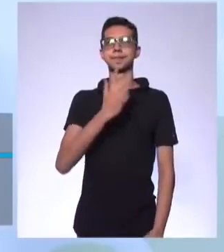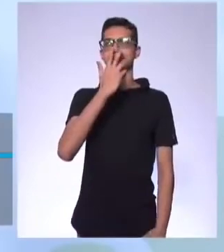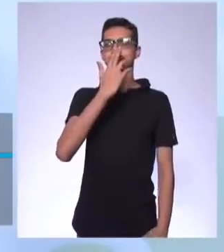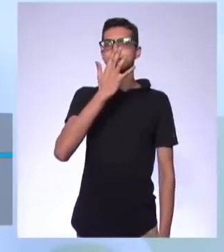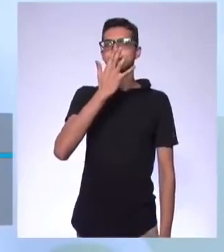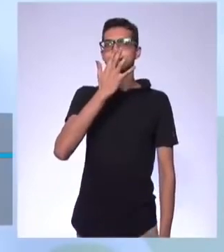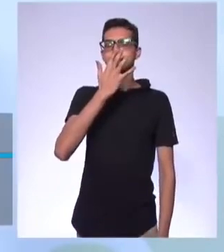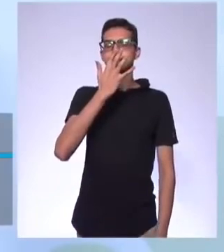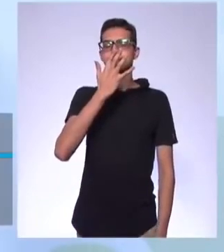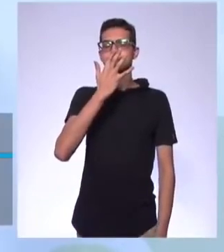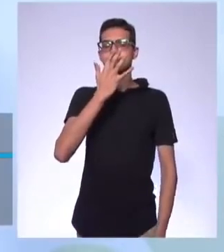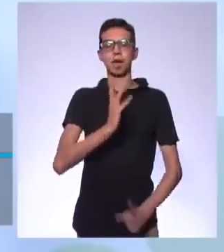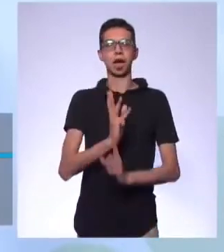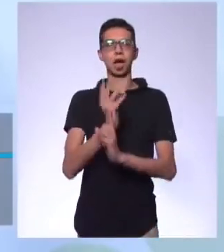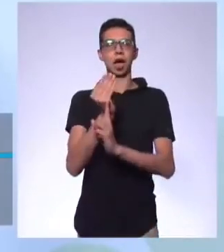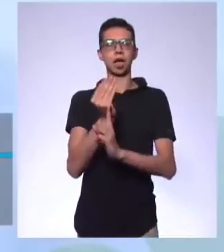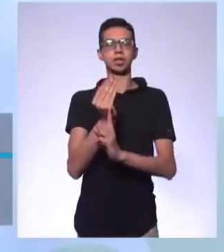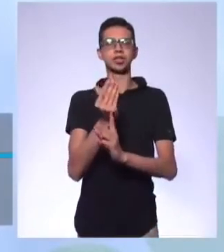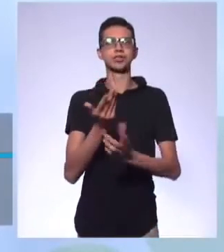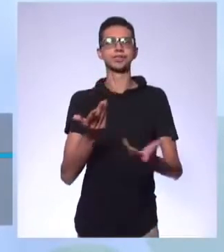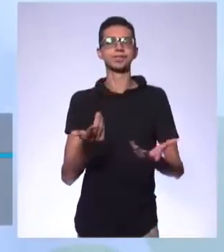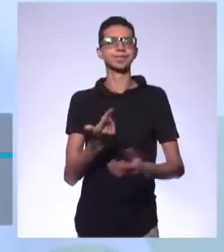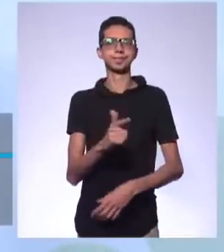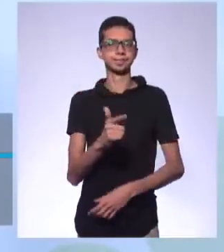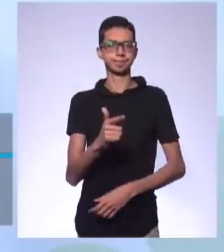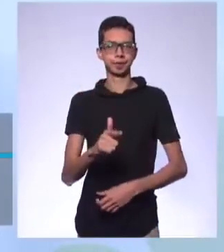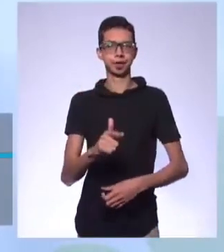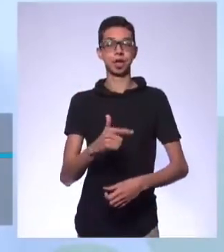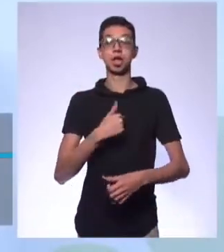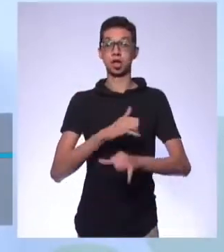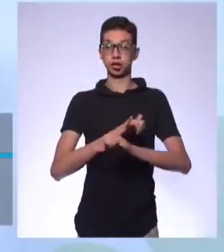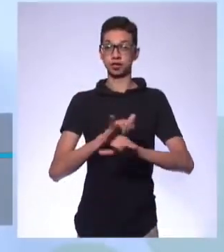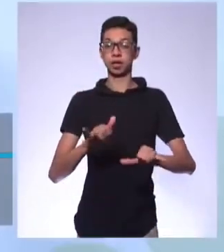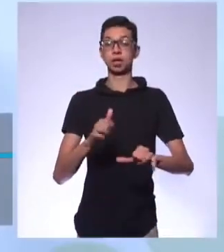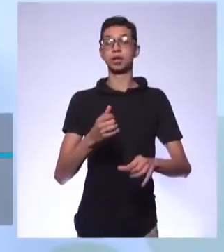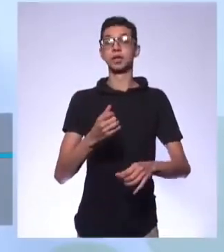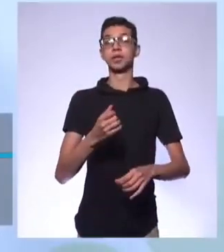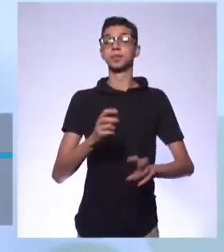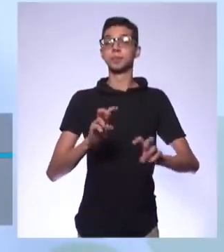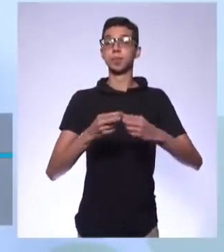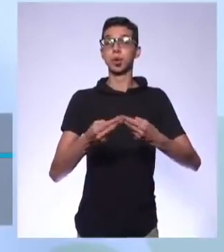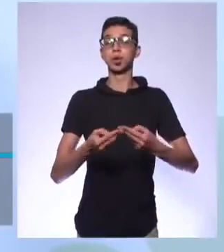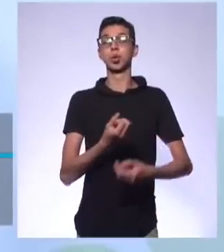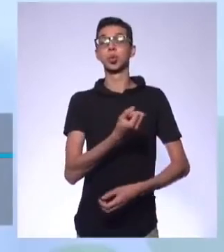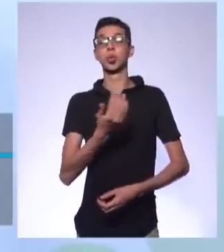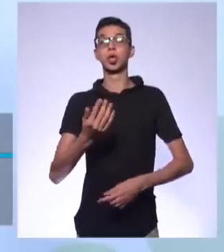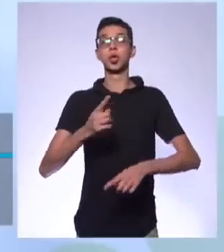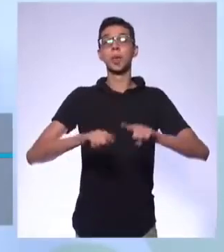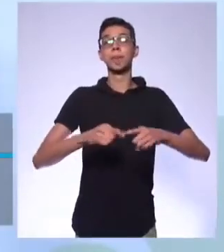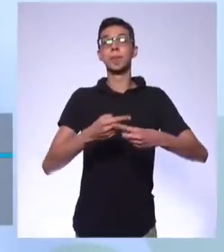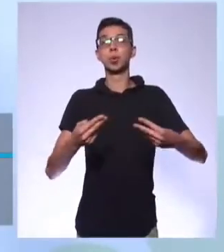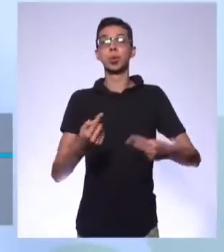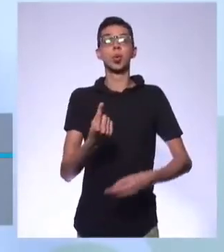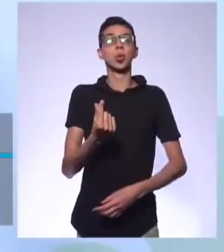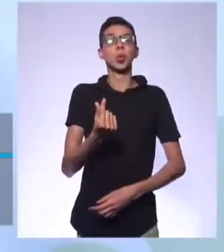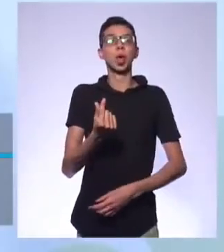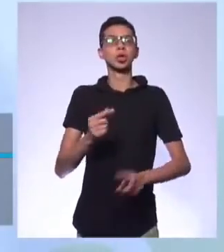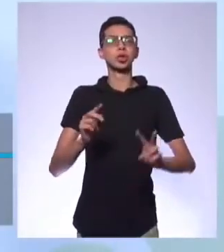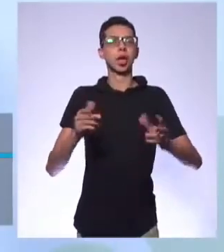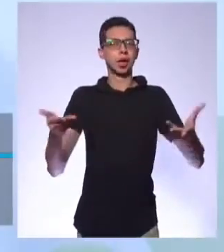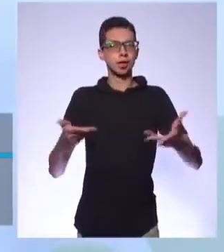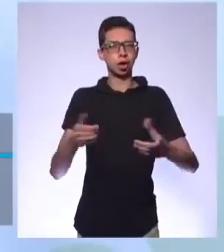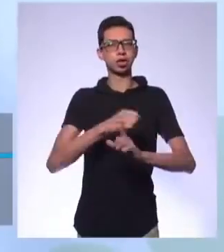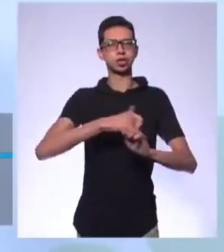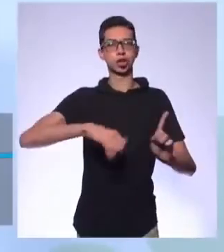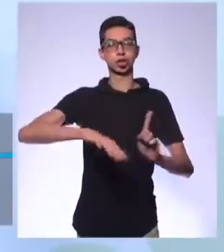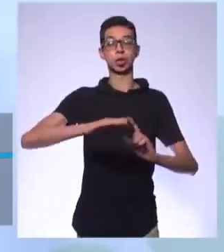apreciação da arte que deve ser... Por isso que eu falo, quanto vale o produto na sociedade contemporânea, deve ser resgatada essa arte, deve ser